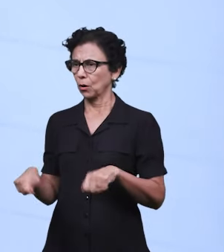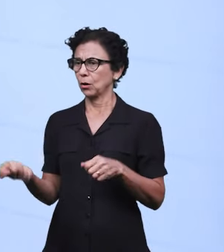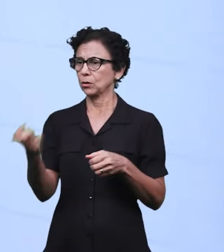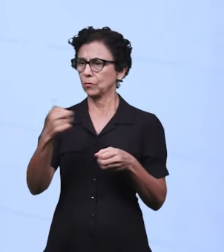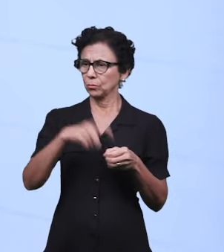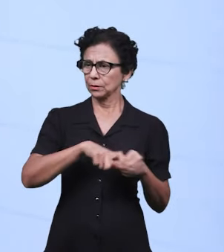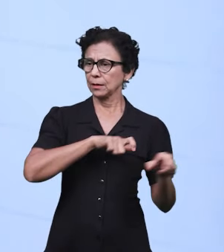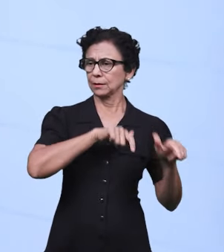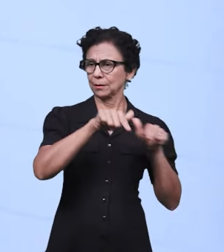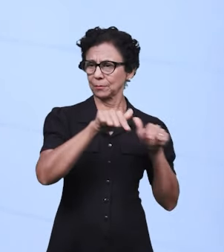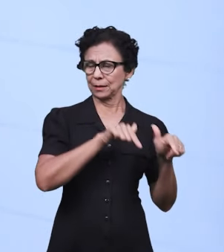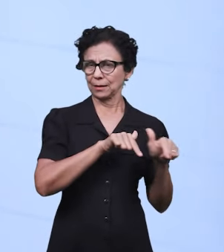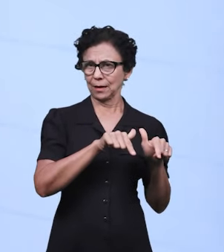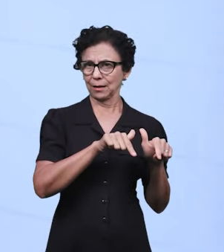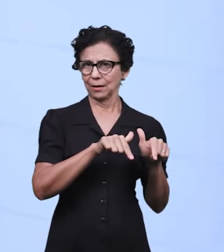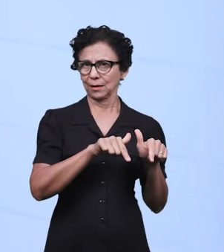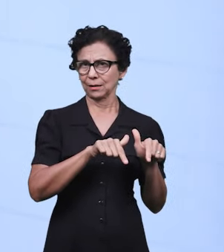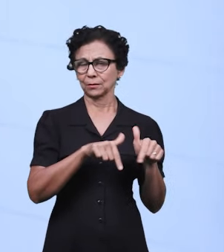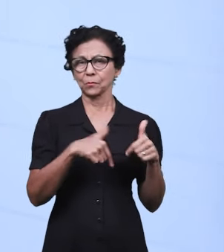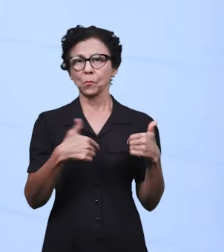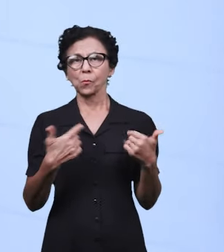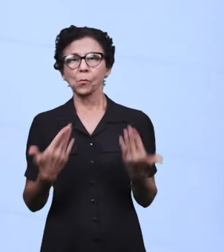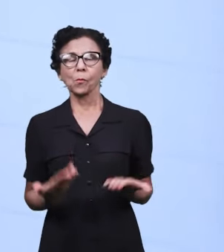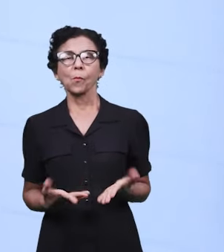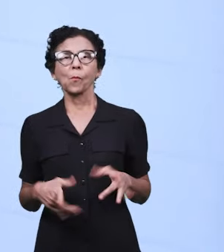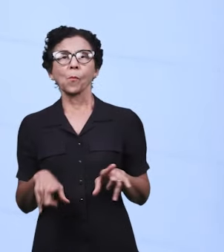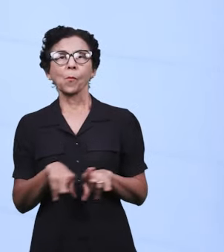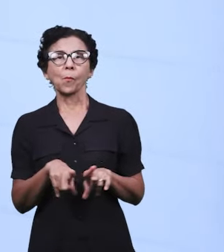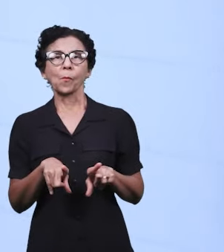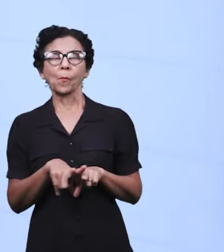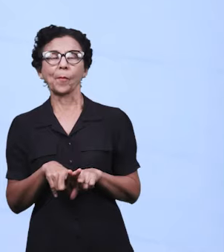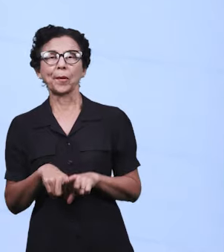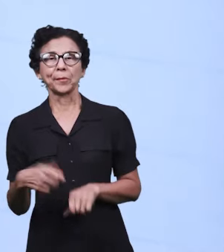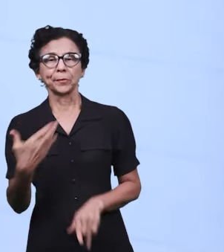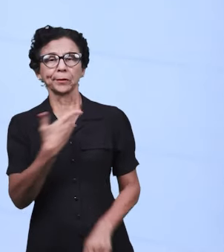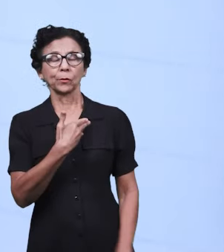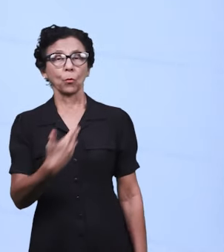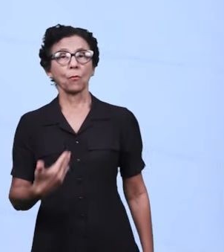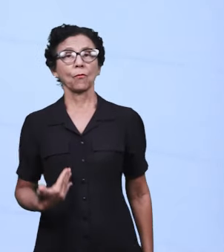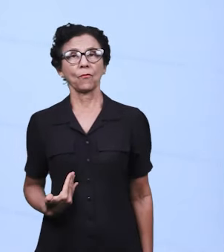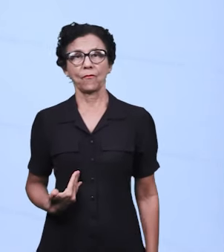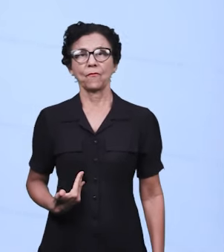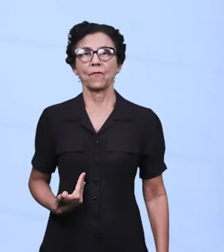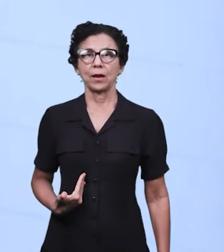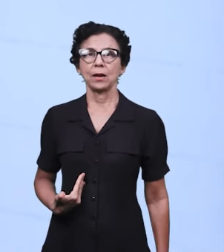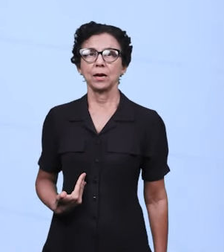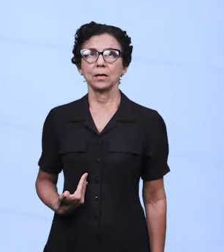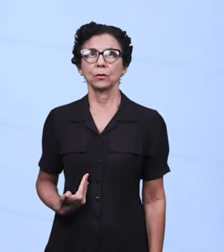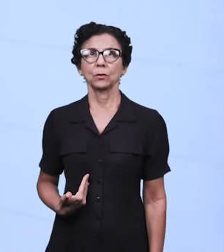de trabalho. E também que o poder público, ele dê